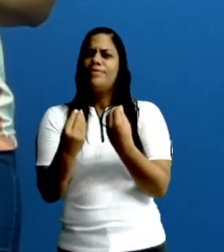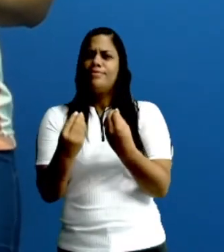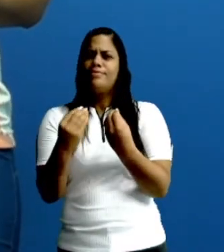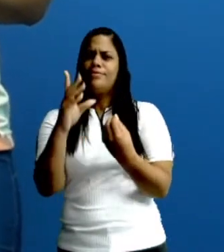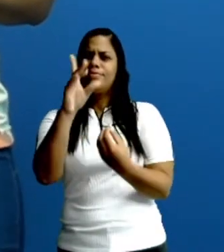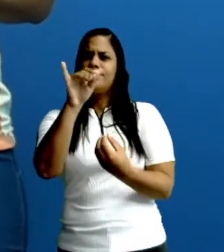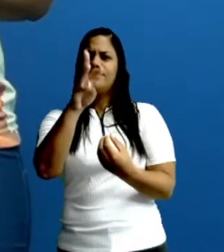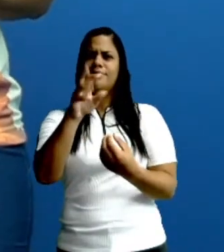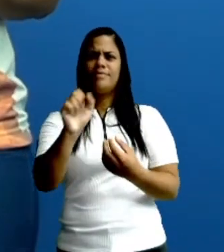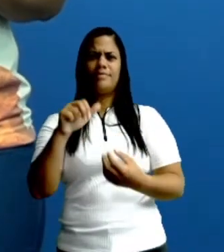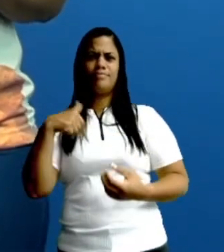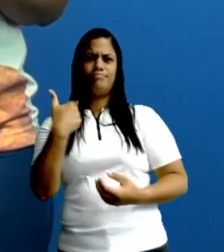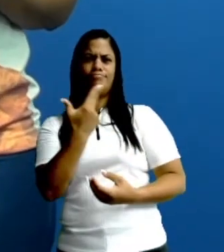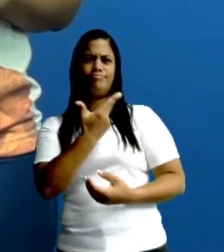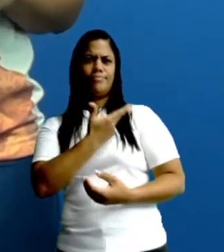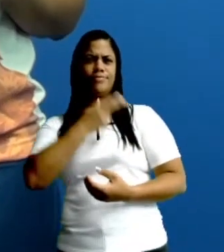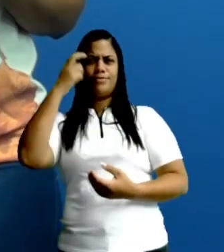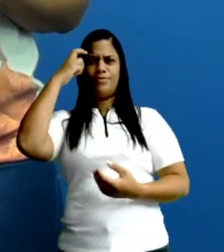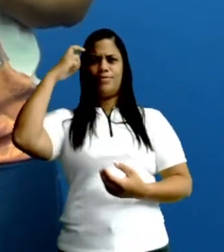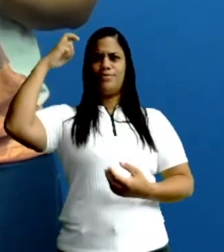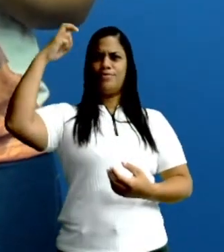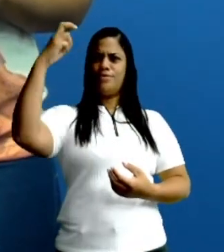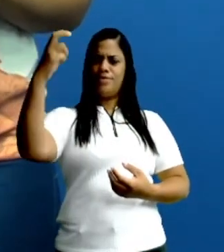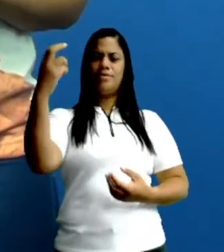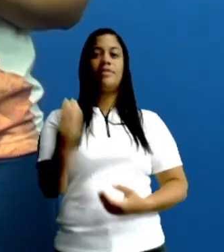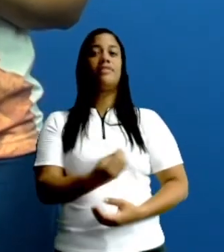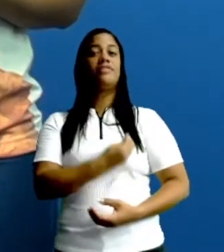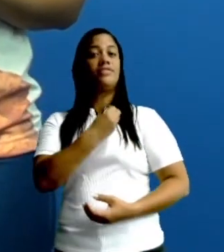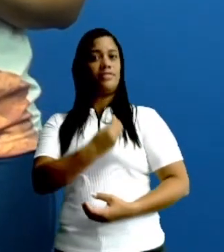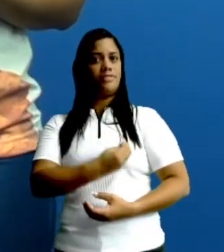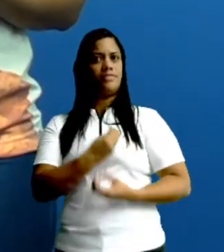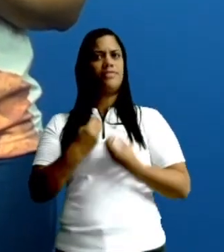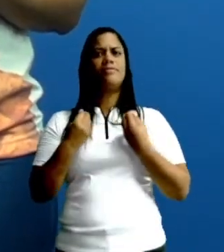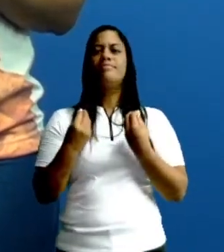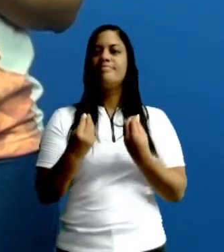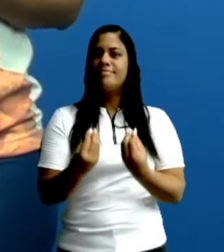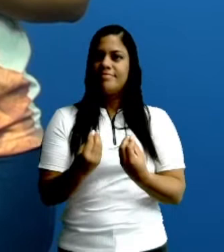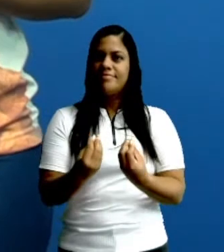vai interferir na nossa cultura, no nosso modo de viver?